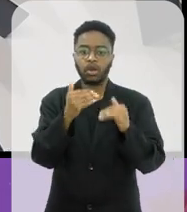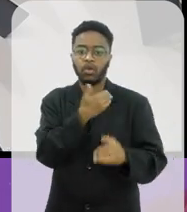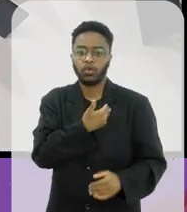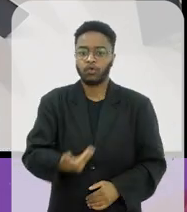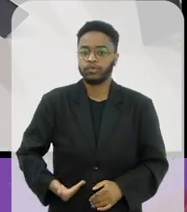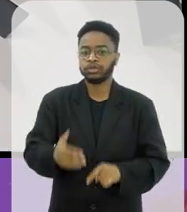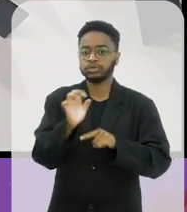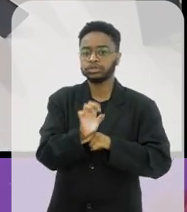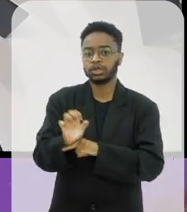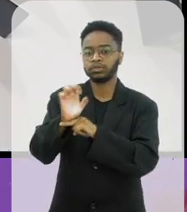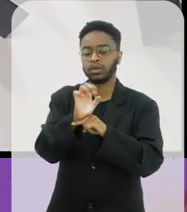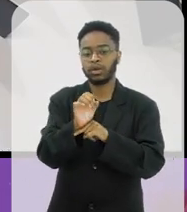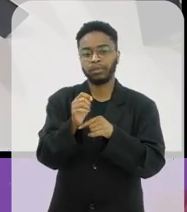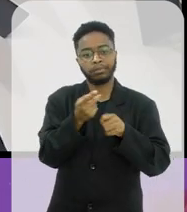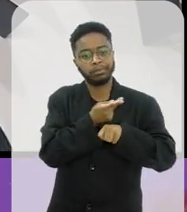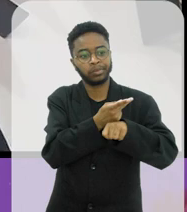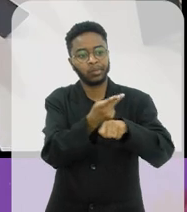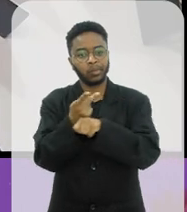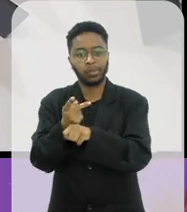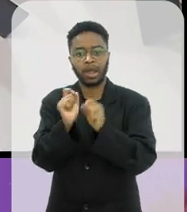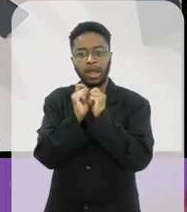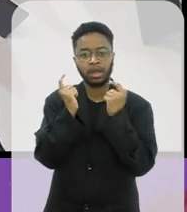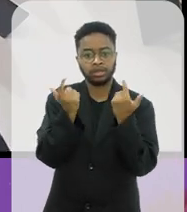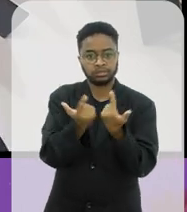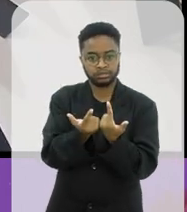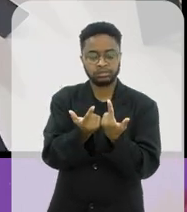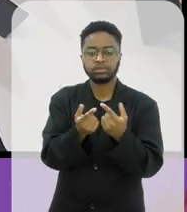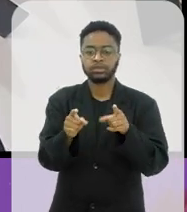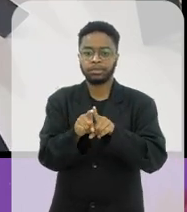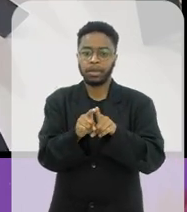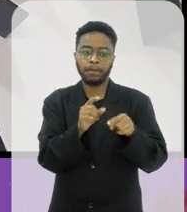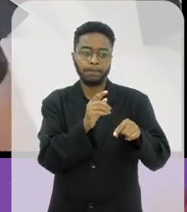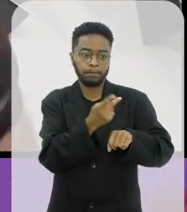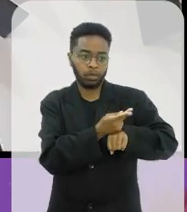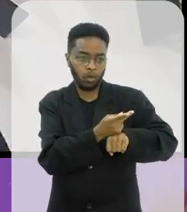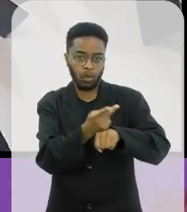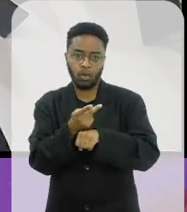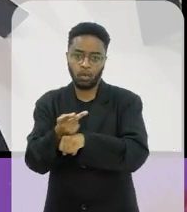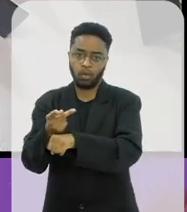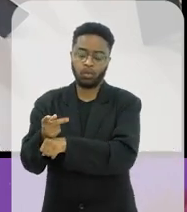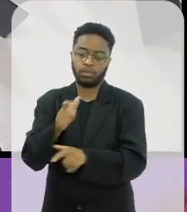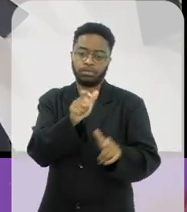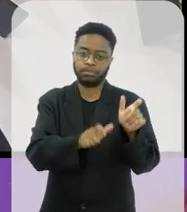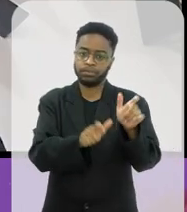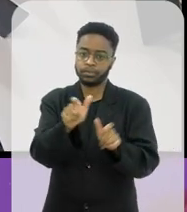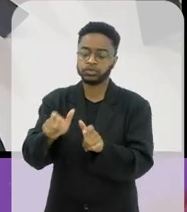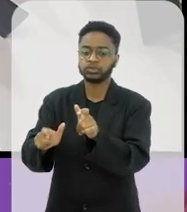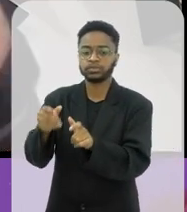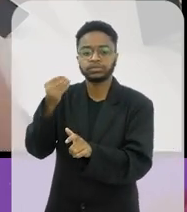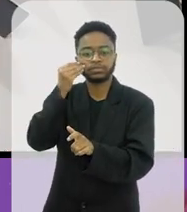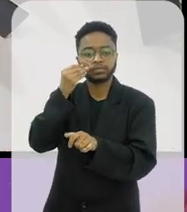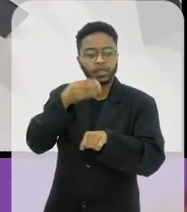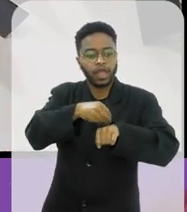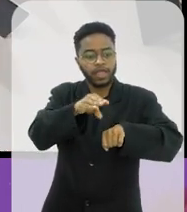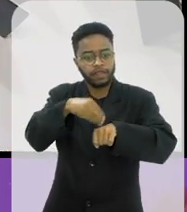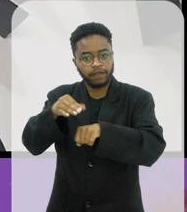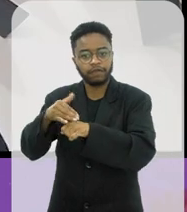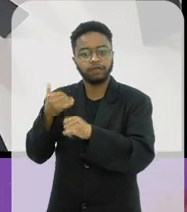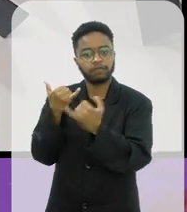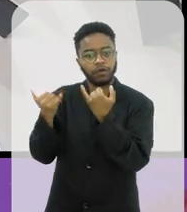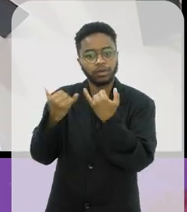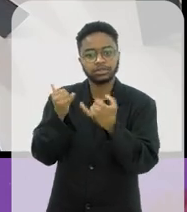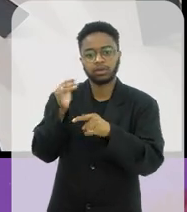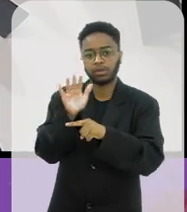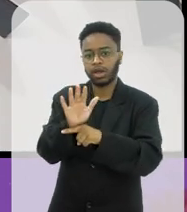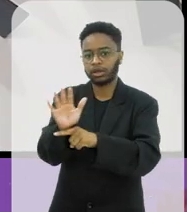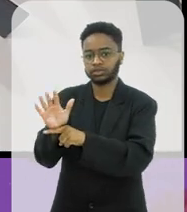procure os governos estaduais, procure as assembleias legislativas, procure aquelas pessoas que possam te dar uma